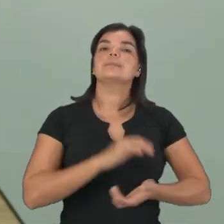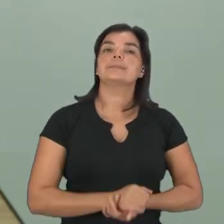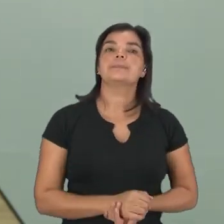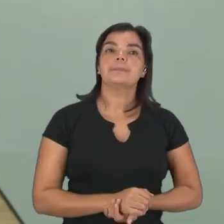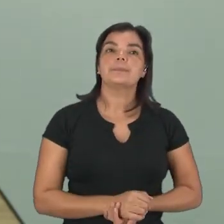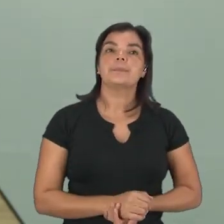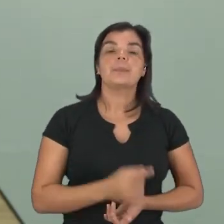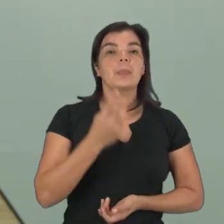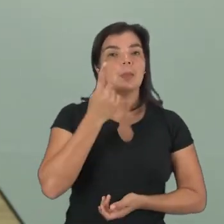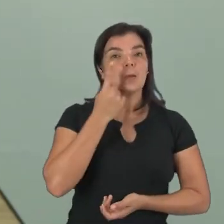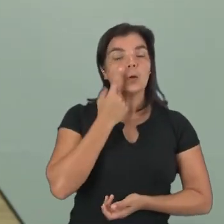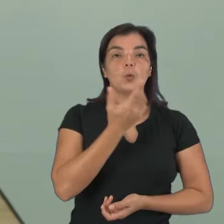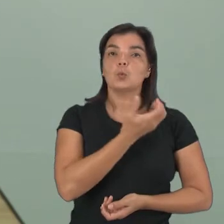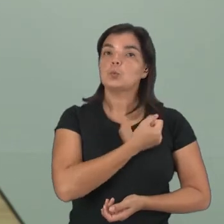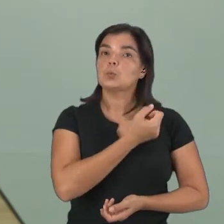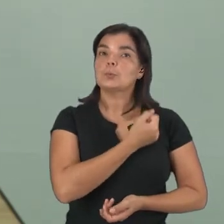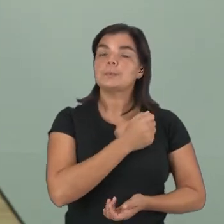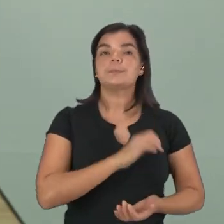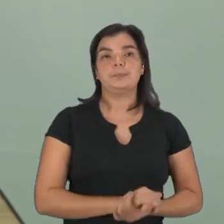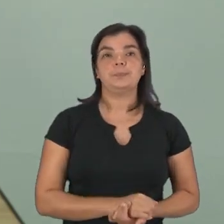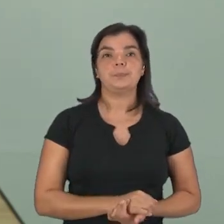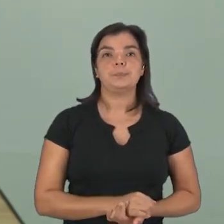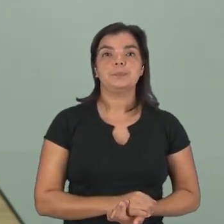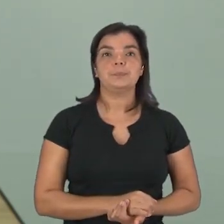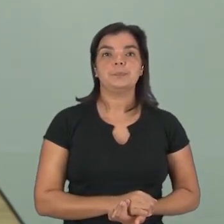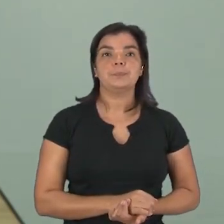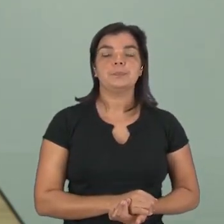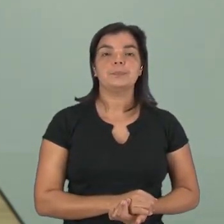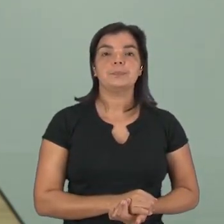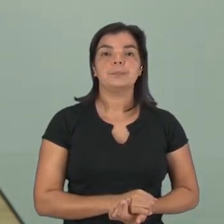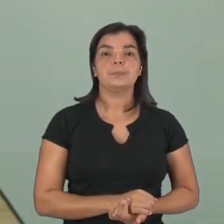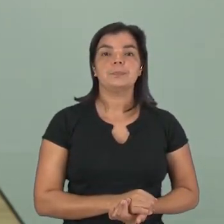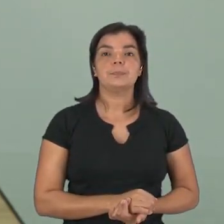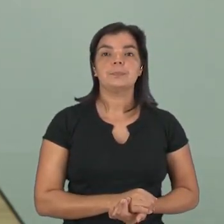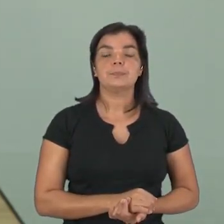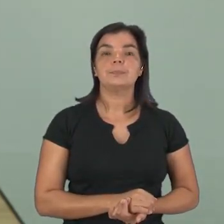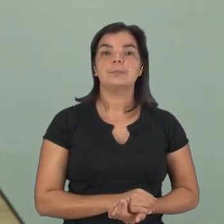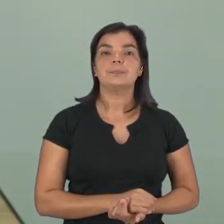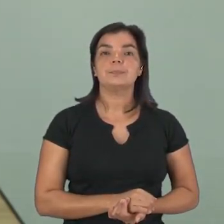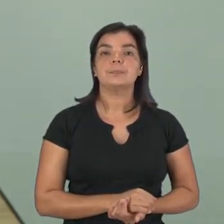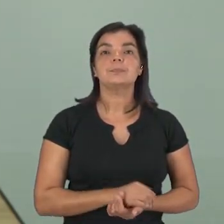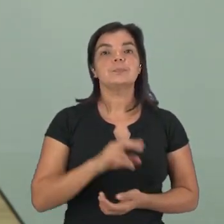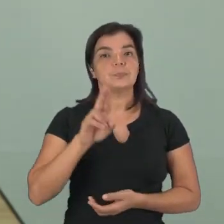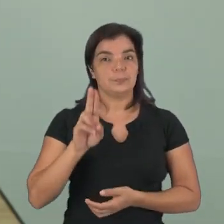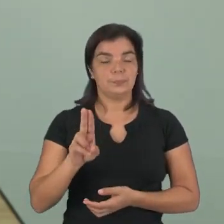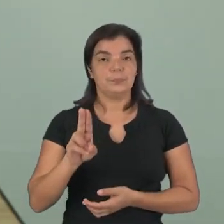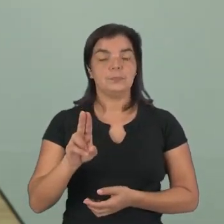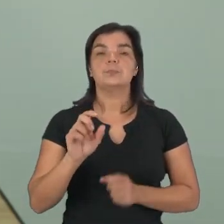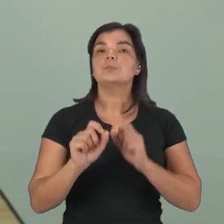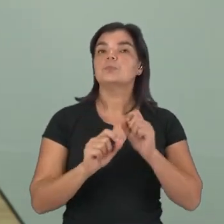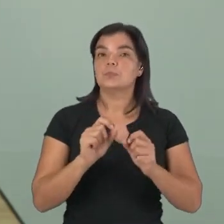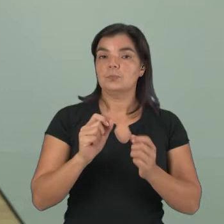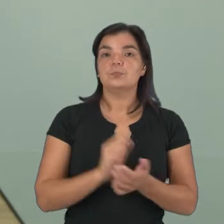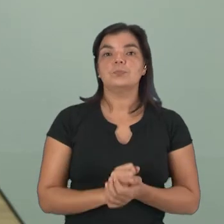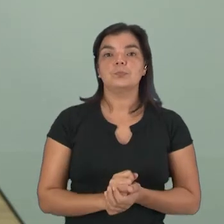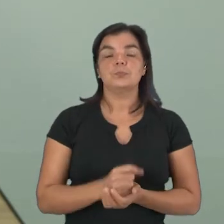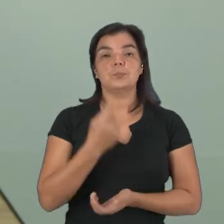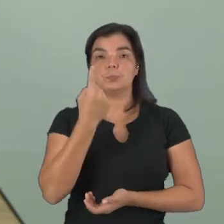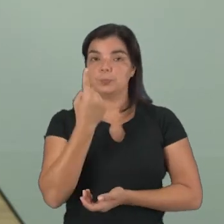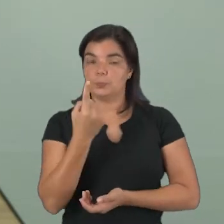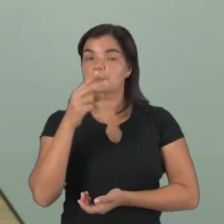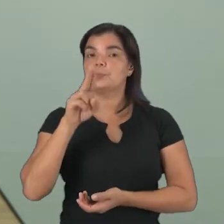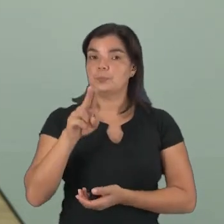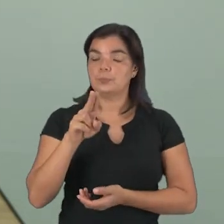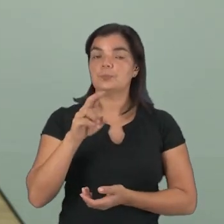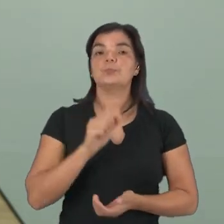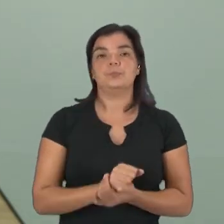nós estamos vendo os números a partir dessa unidade. São aqueles que eu pego uma unidade